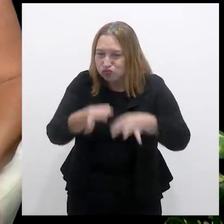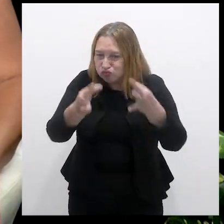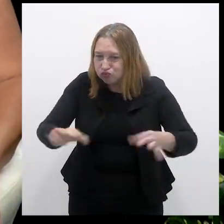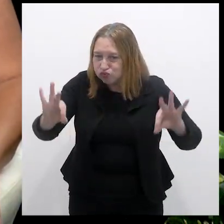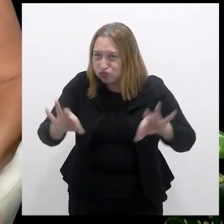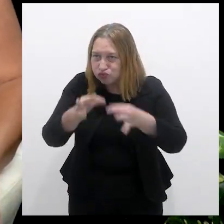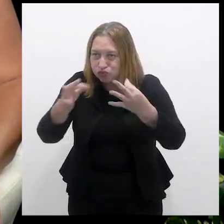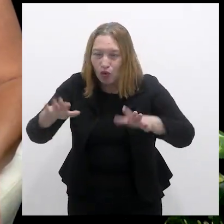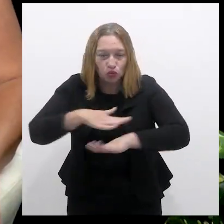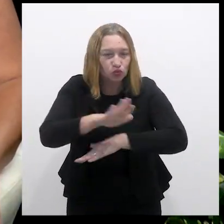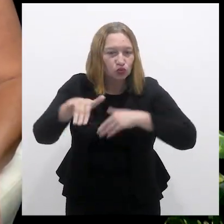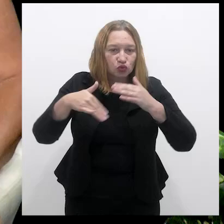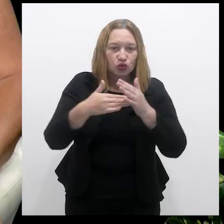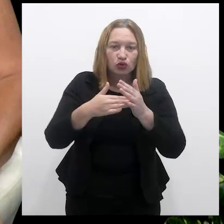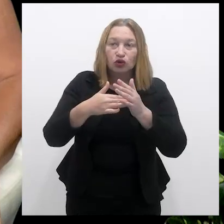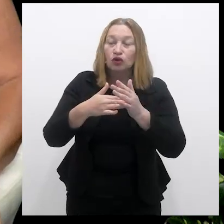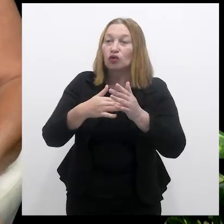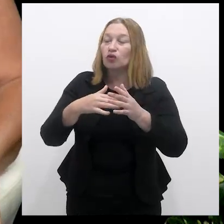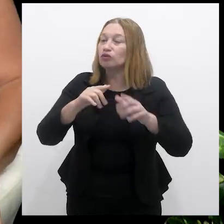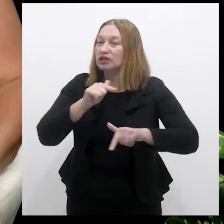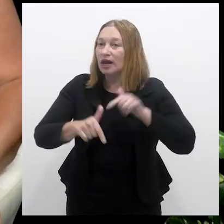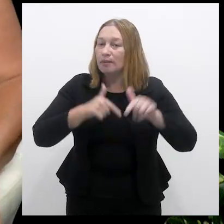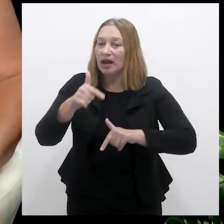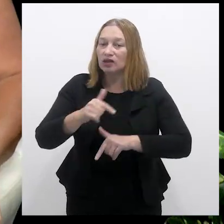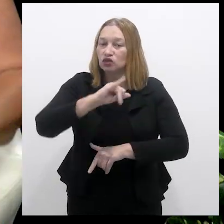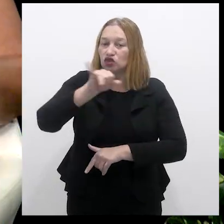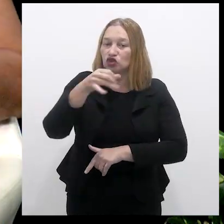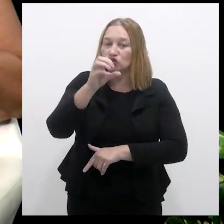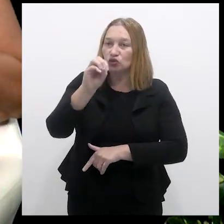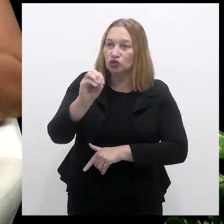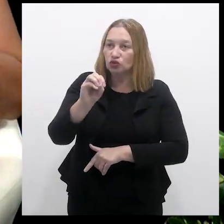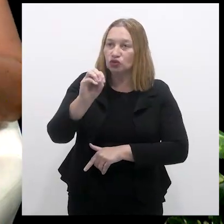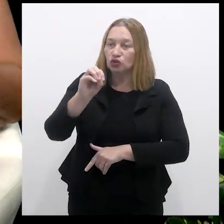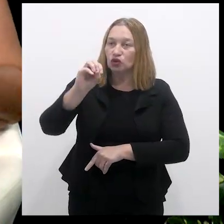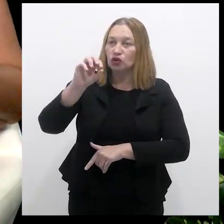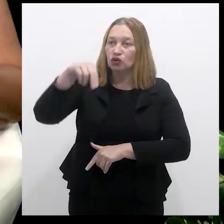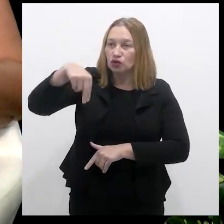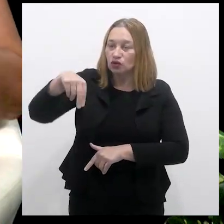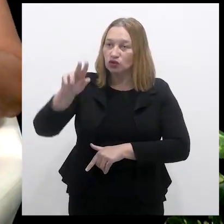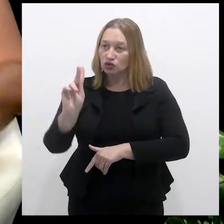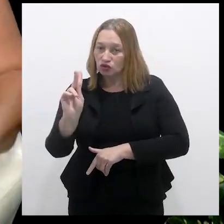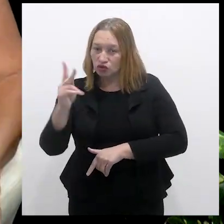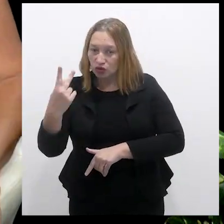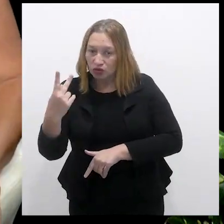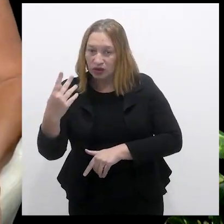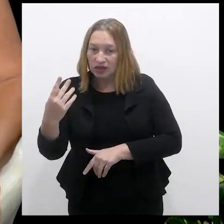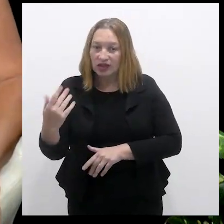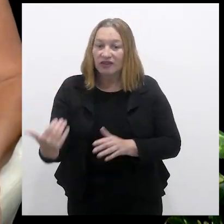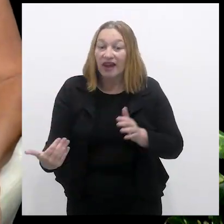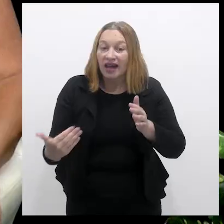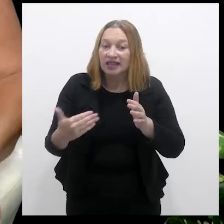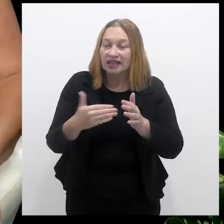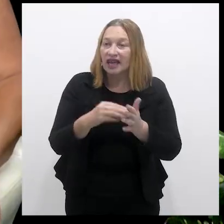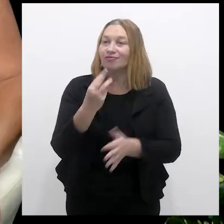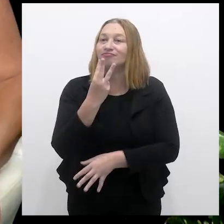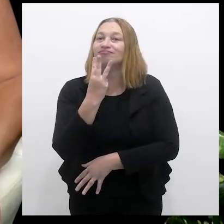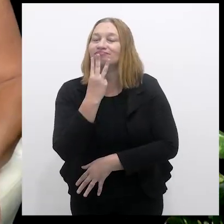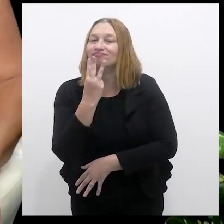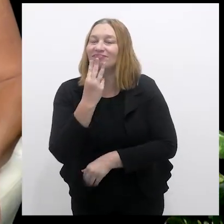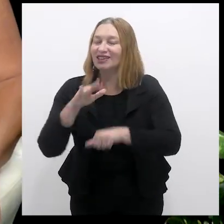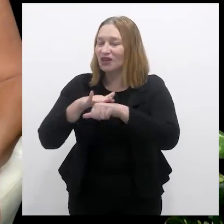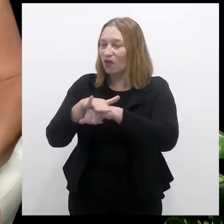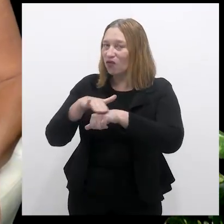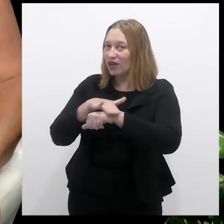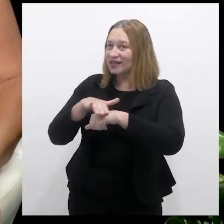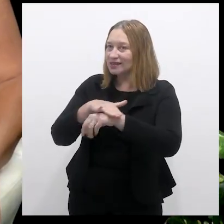concerto inteirinho com a obra de John Williams, que vai de ET a Star Wars. Já pensou que lindo? Essa conversa